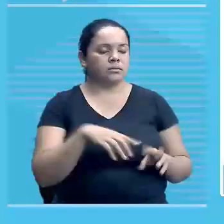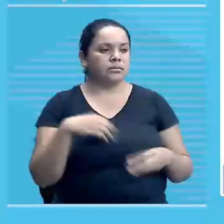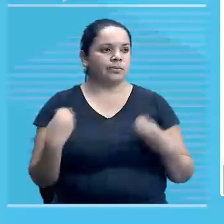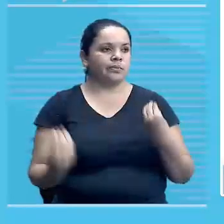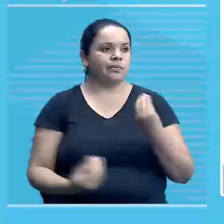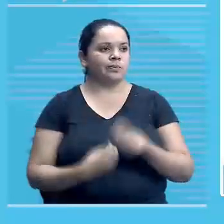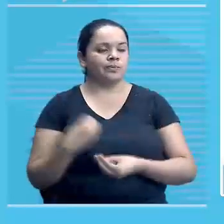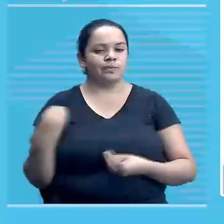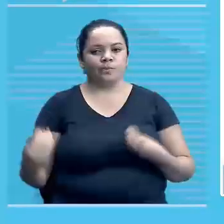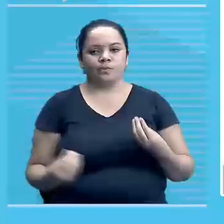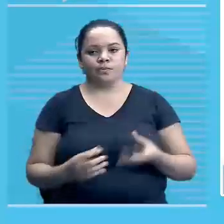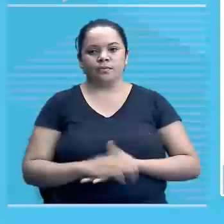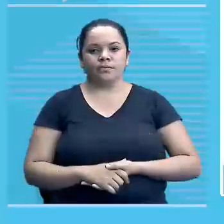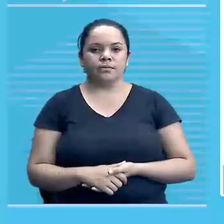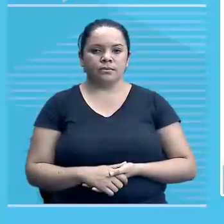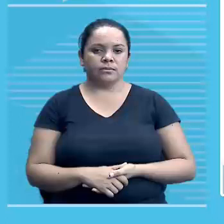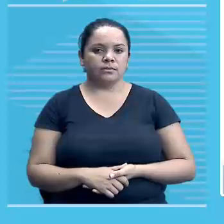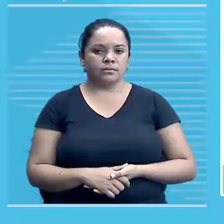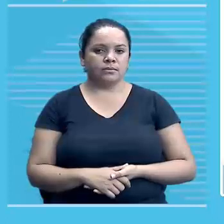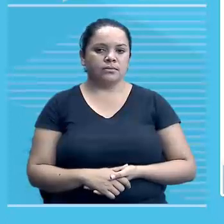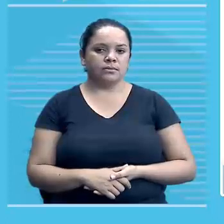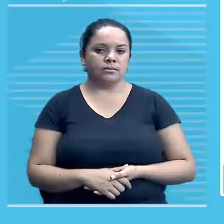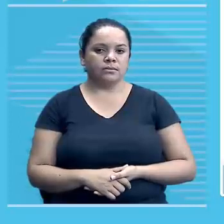Olha aí.